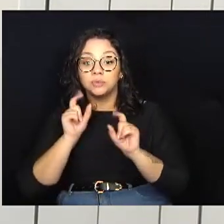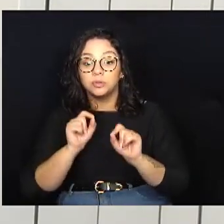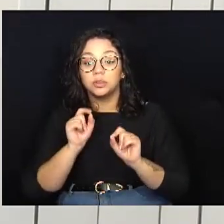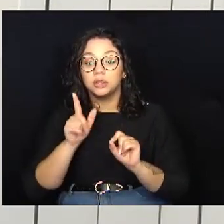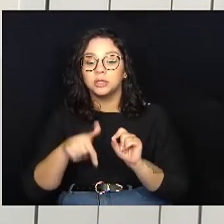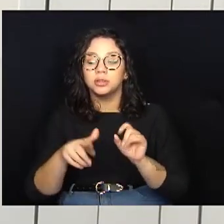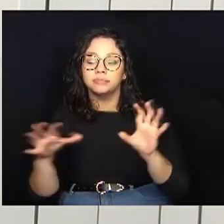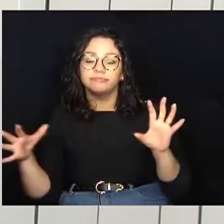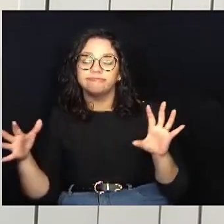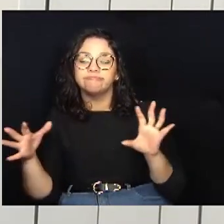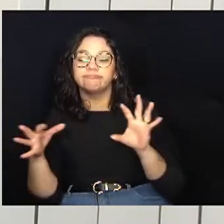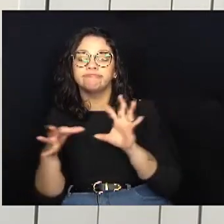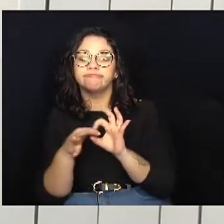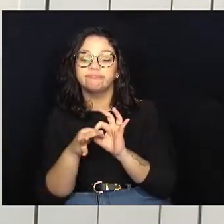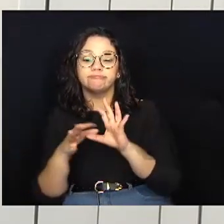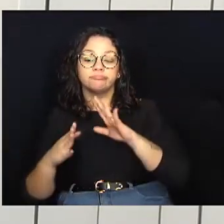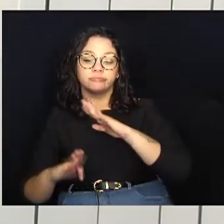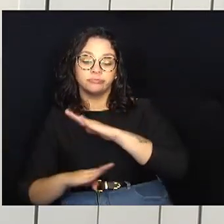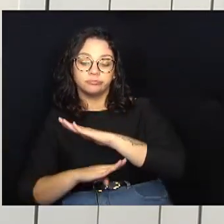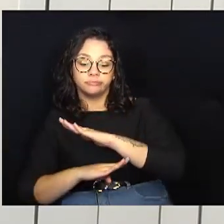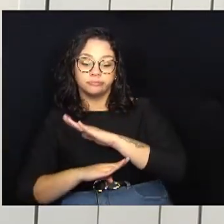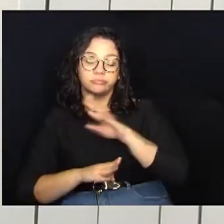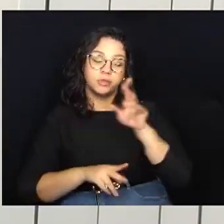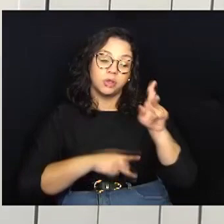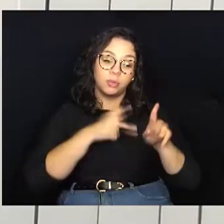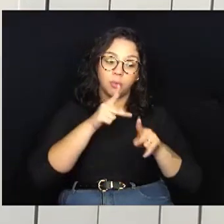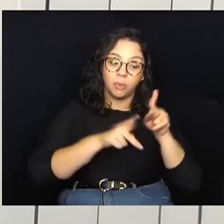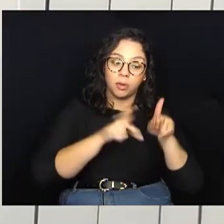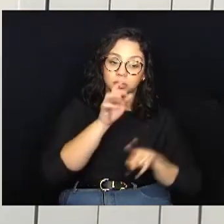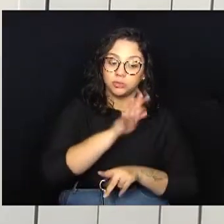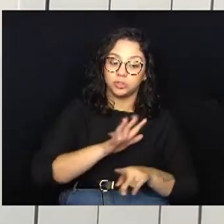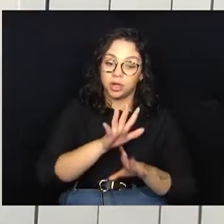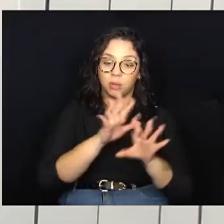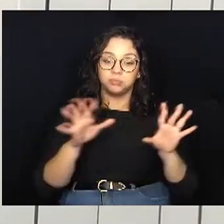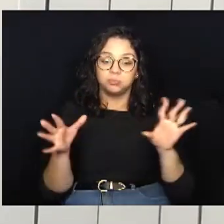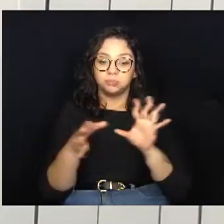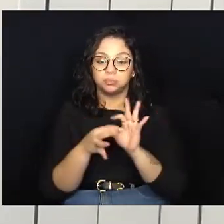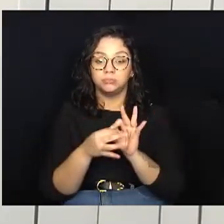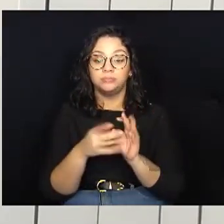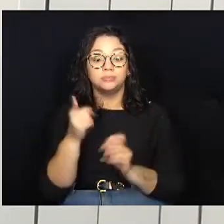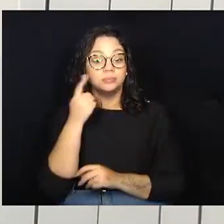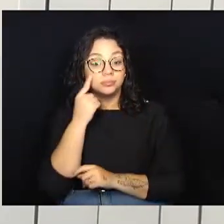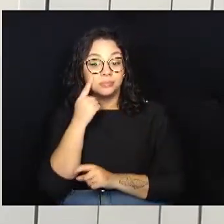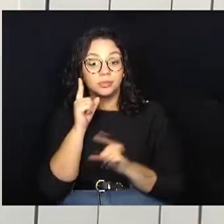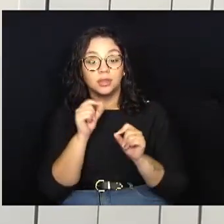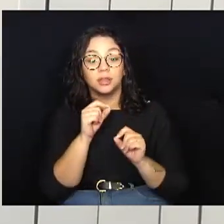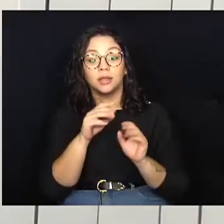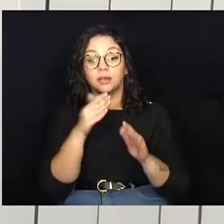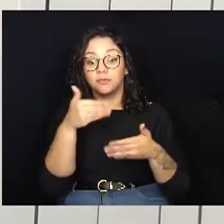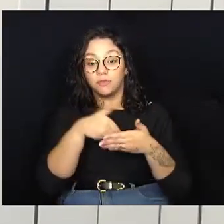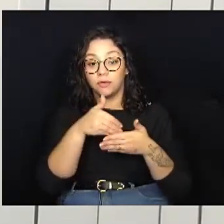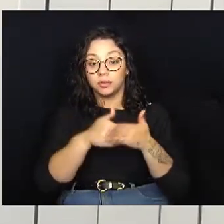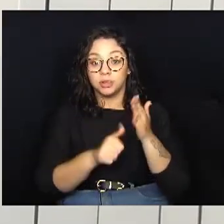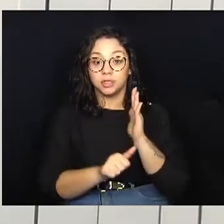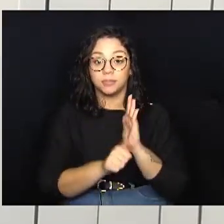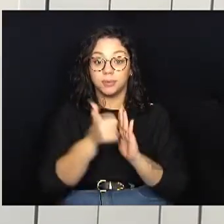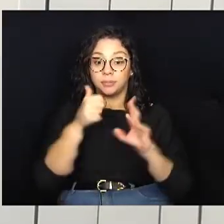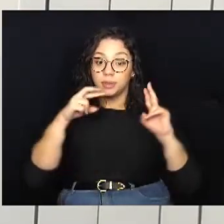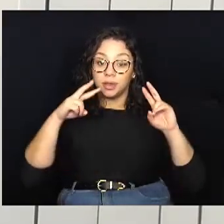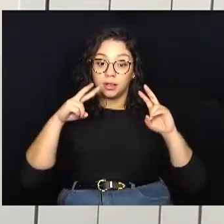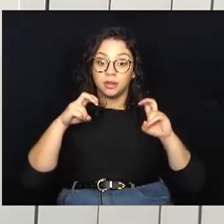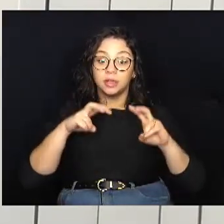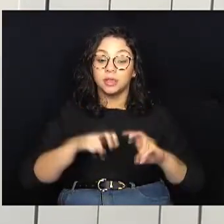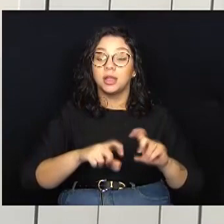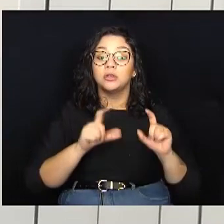o vínculo da Câmara com a população em geral. Também está previsto para ser votado em primeira análise